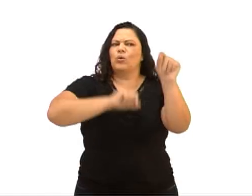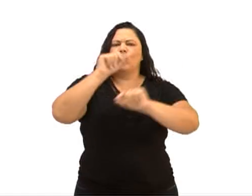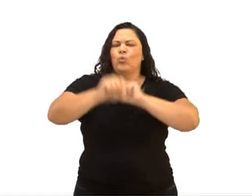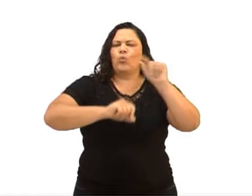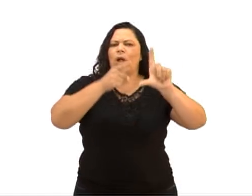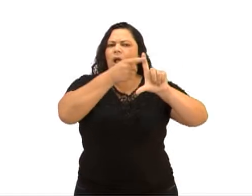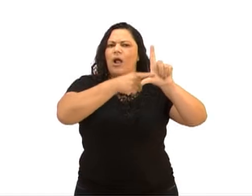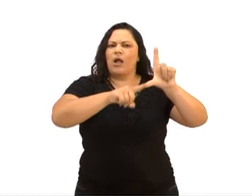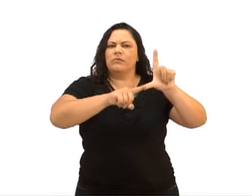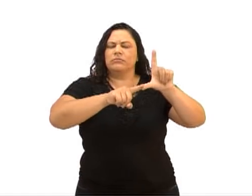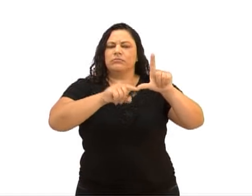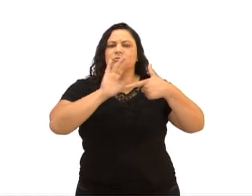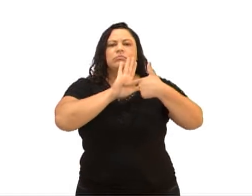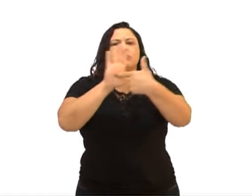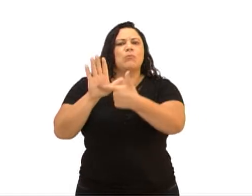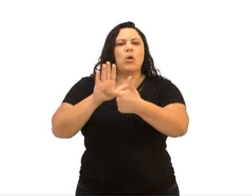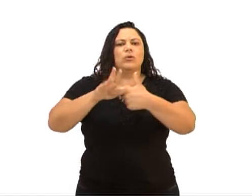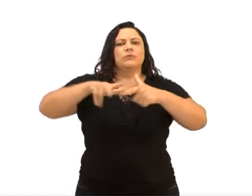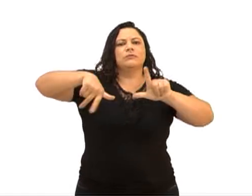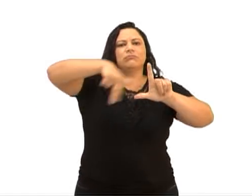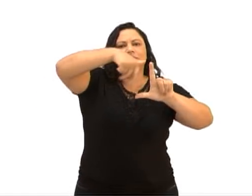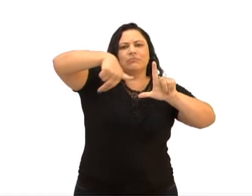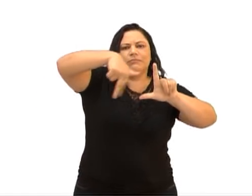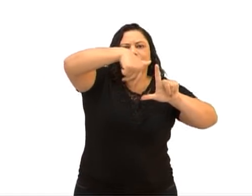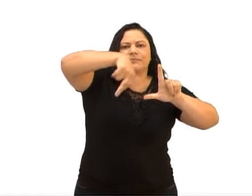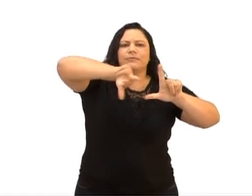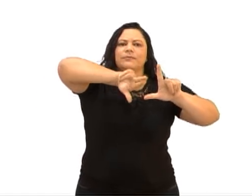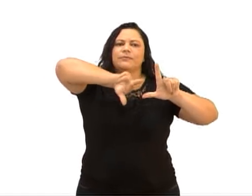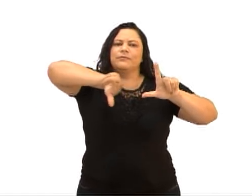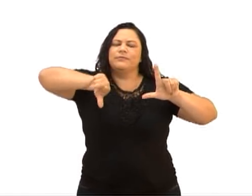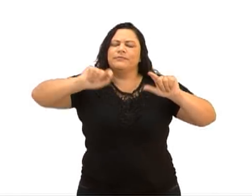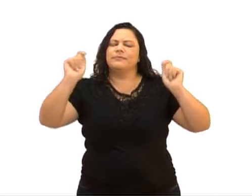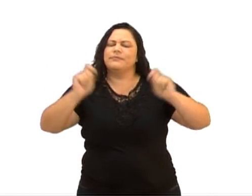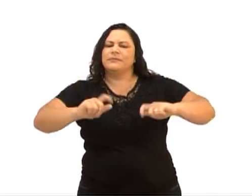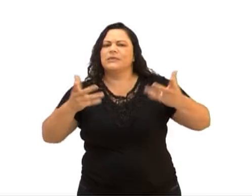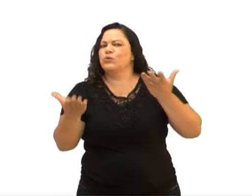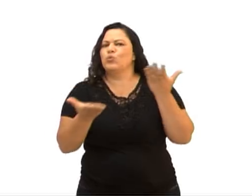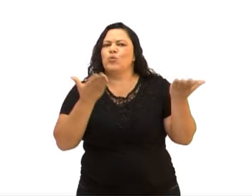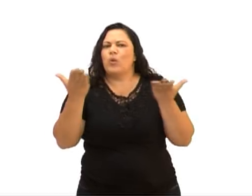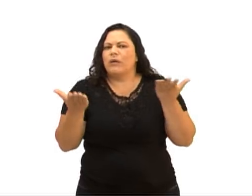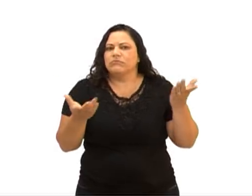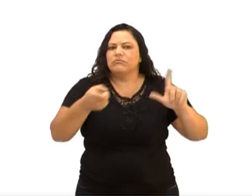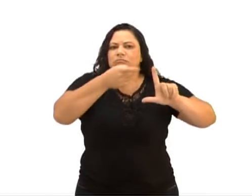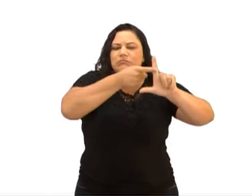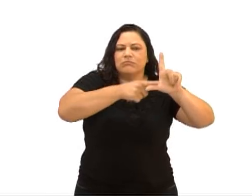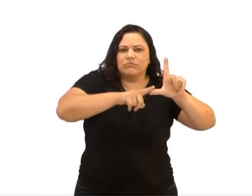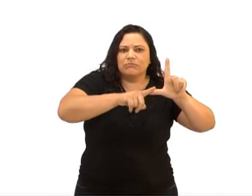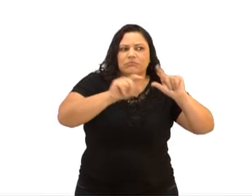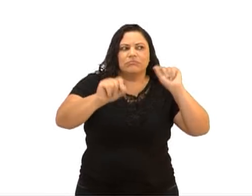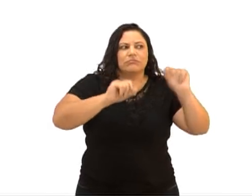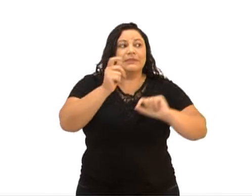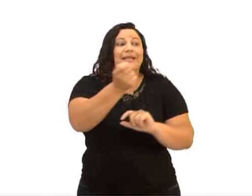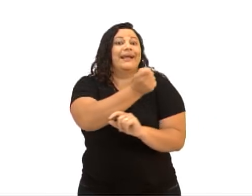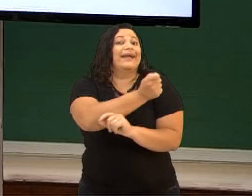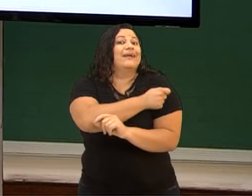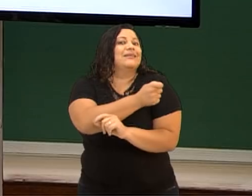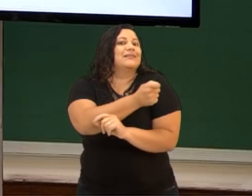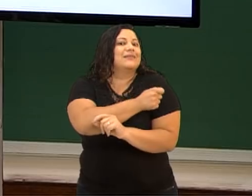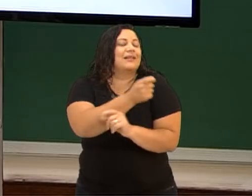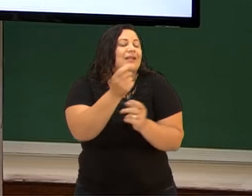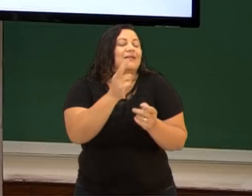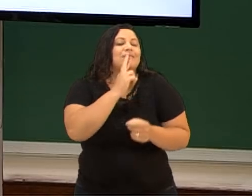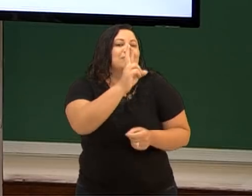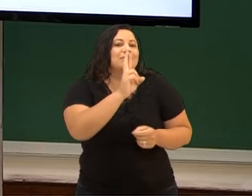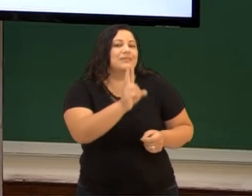os desenhos? Olha no desenho, qual que é o ângulo que vai representar esses alunos que